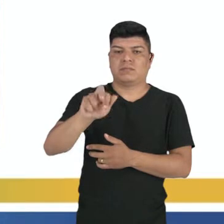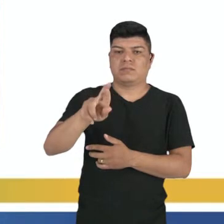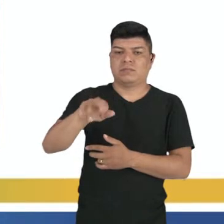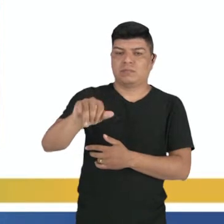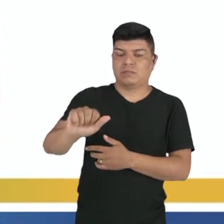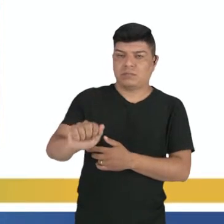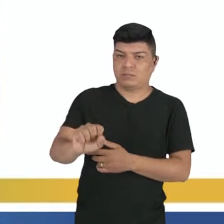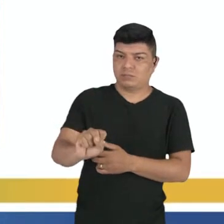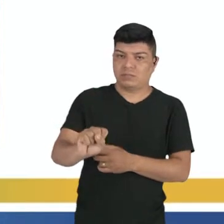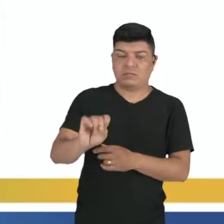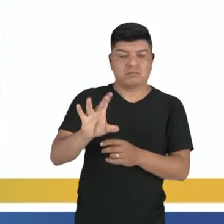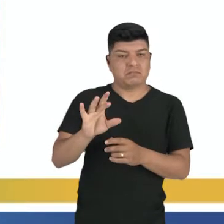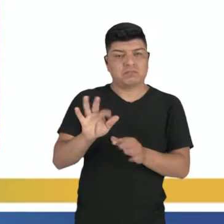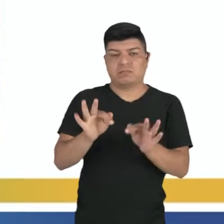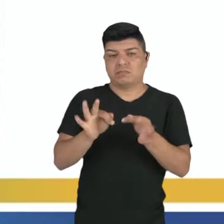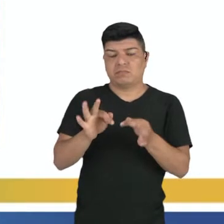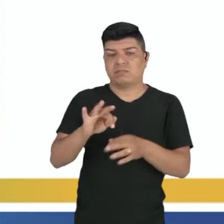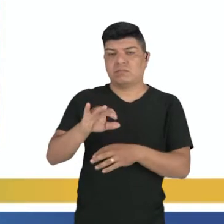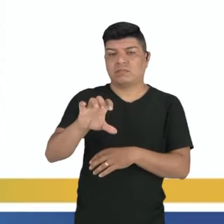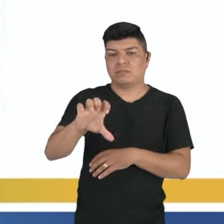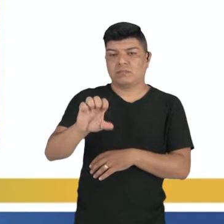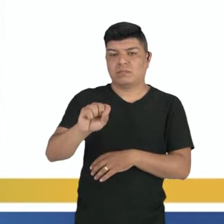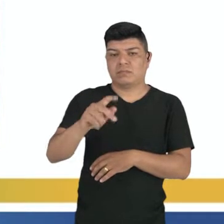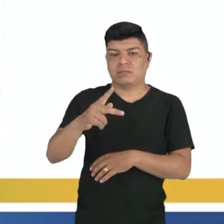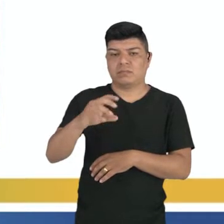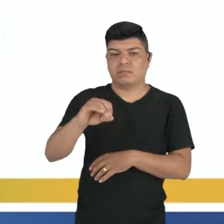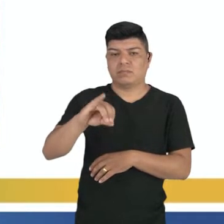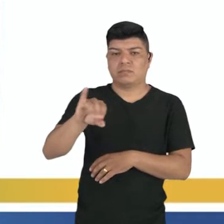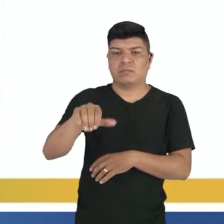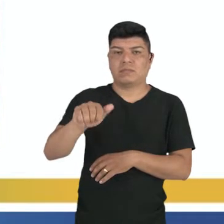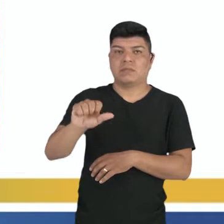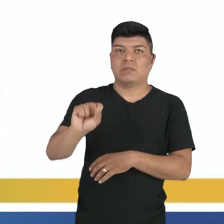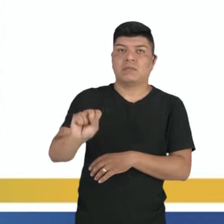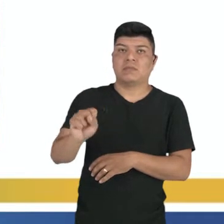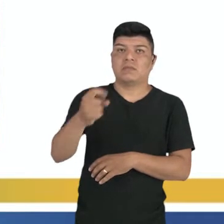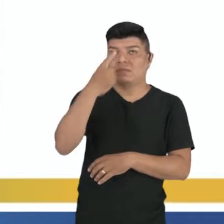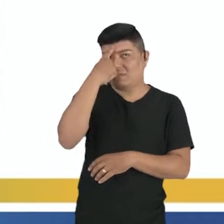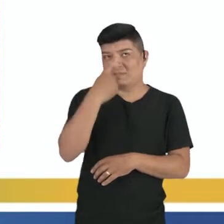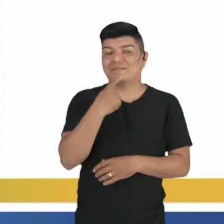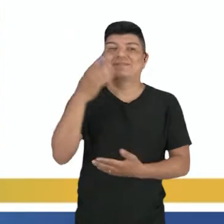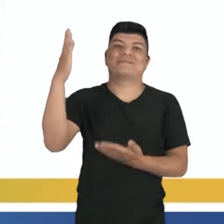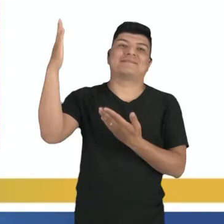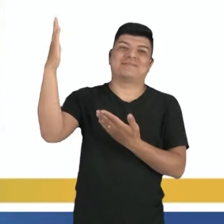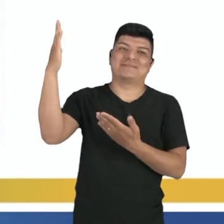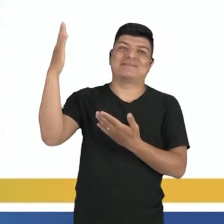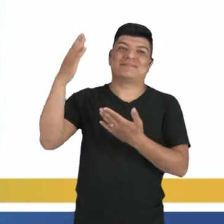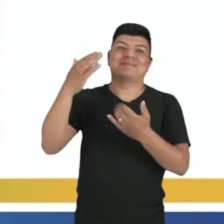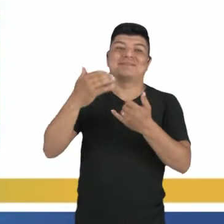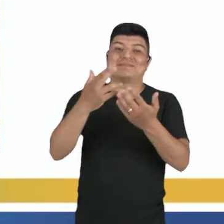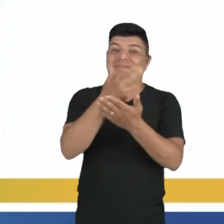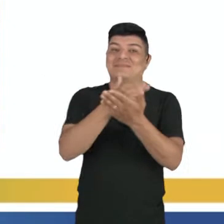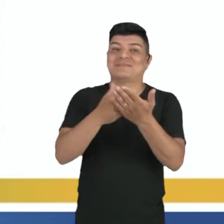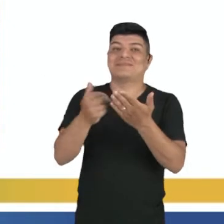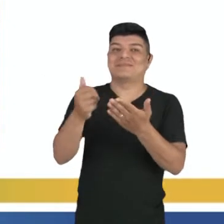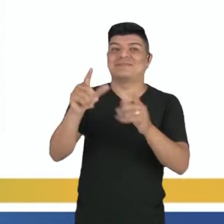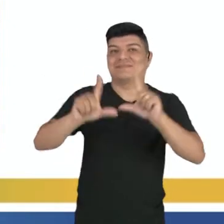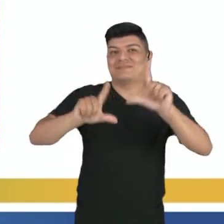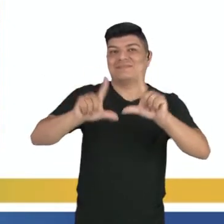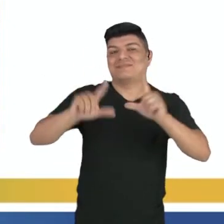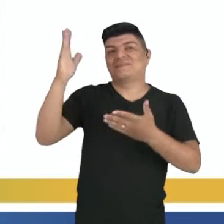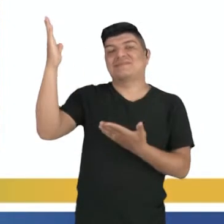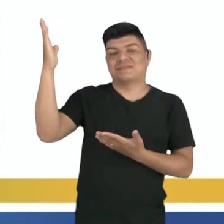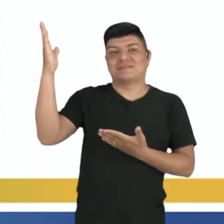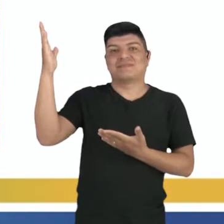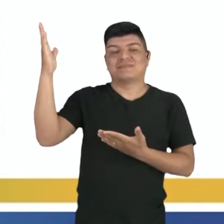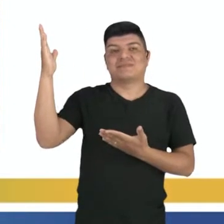simplesmente esponjas. Como vocês podem ver aí na imagem, tem aí para vocês o Bob Esponja. Se a gente fosse classificar então